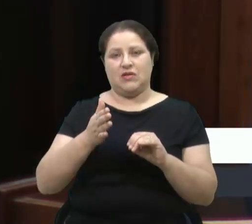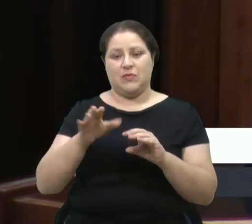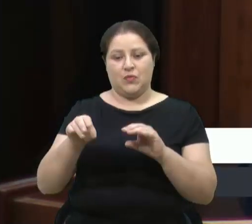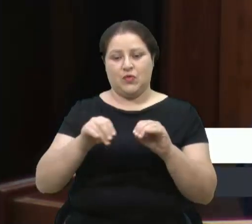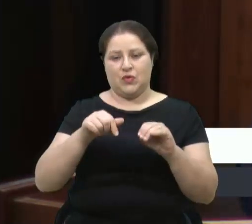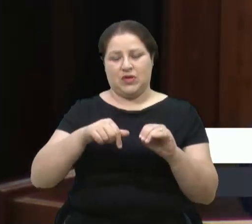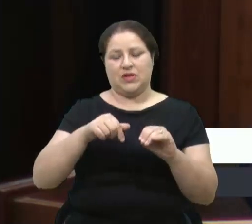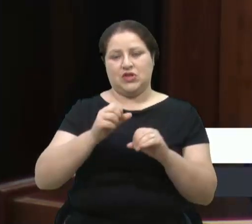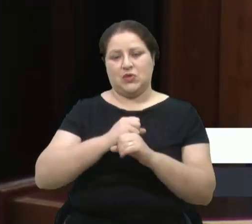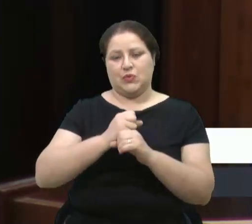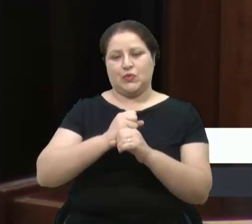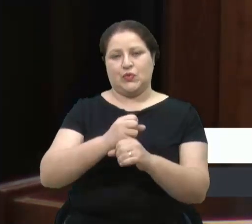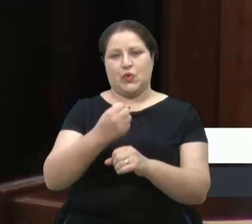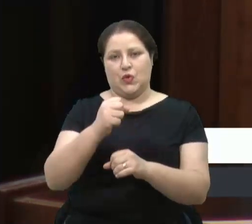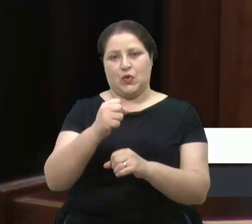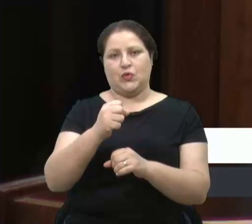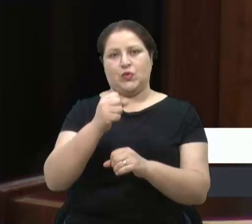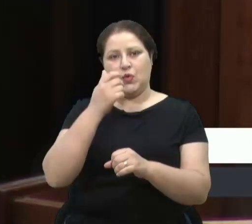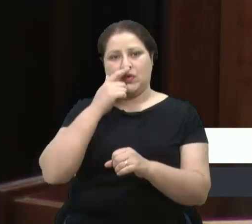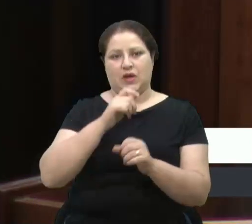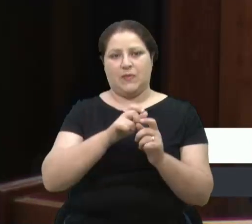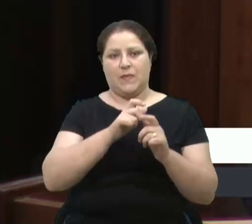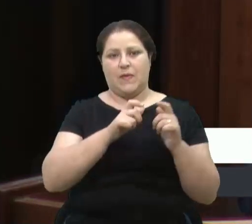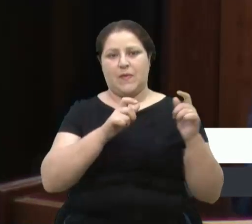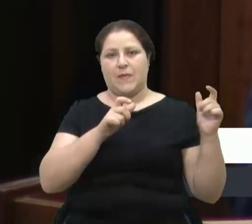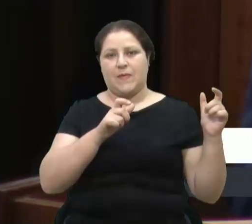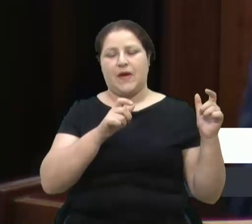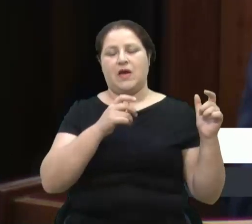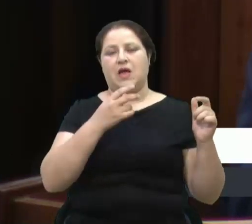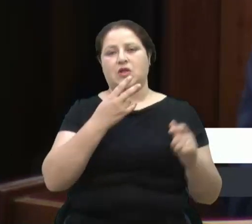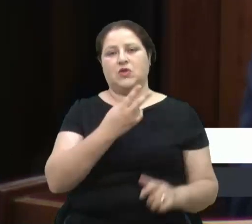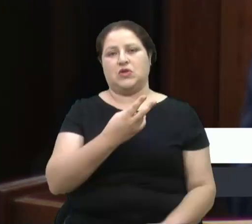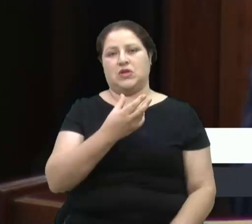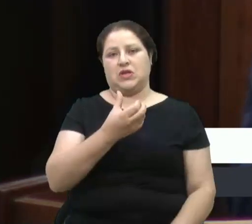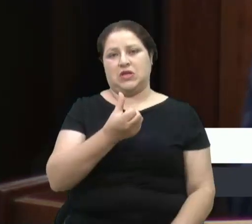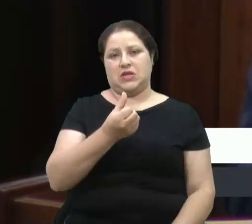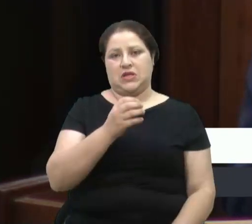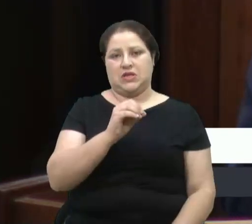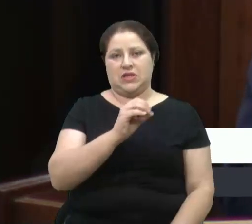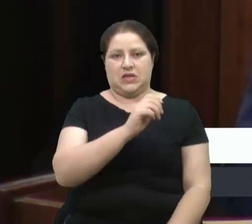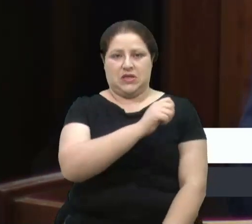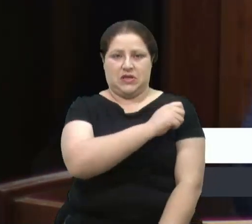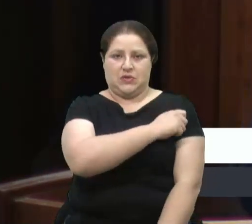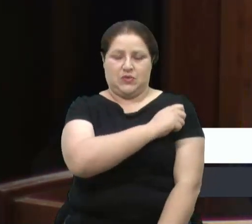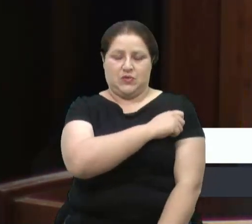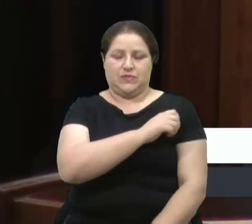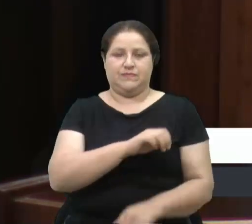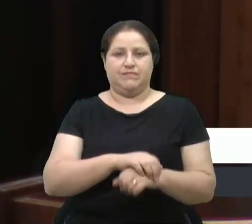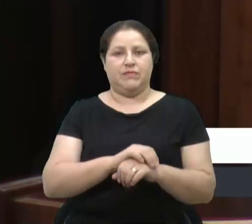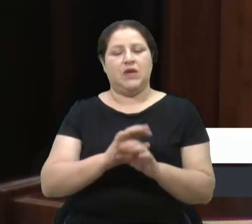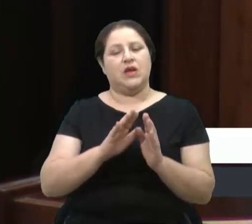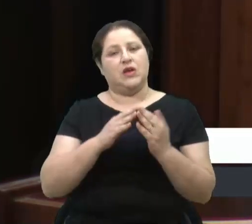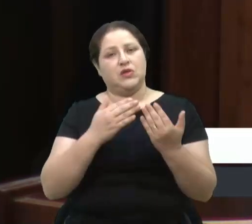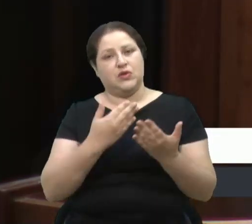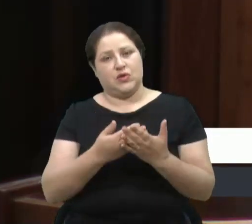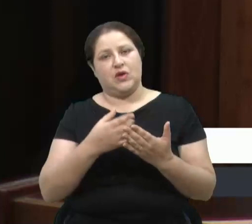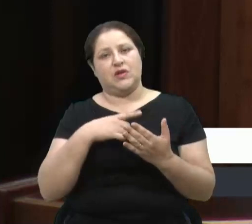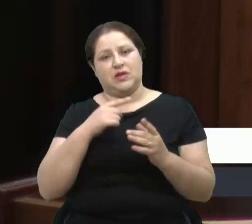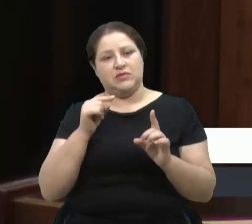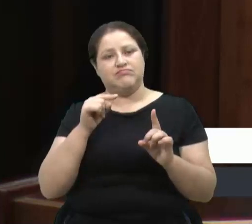lá Isso significa que a escola ela está servindo ao seu propósito